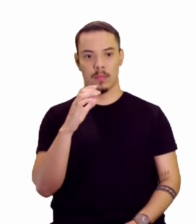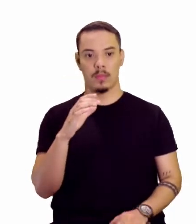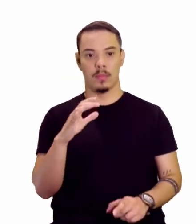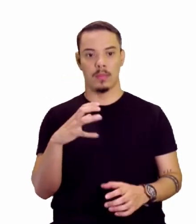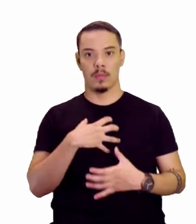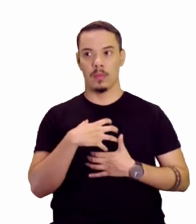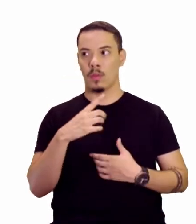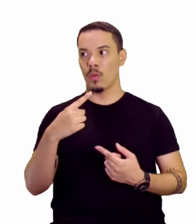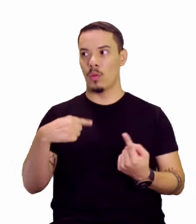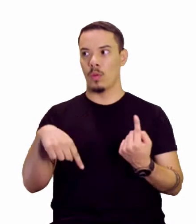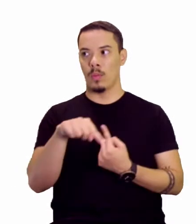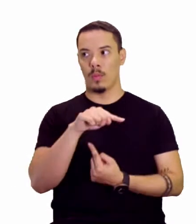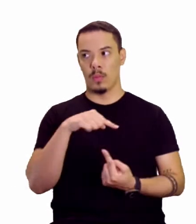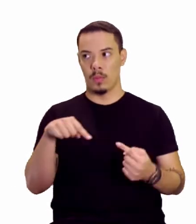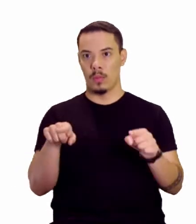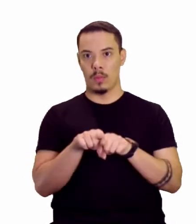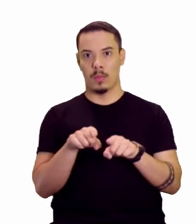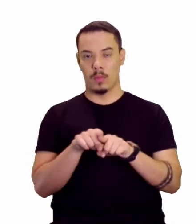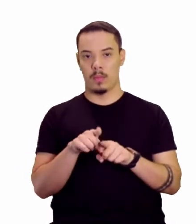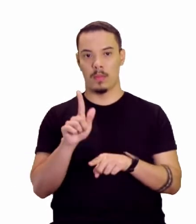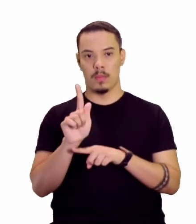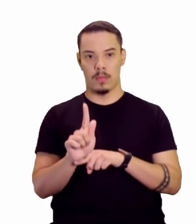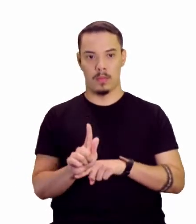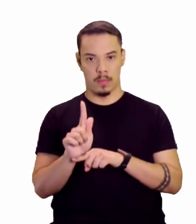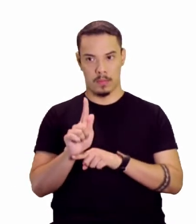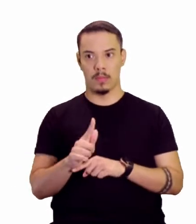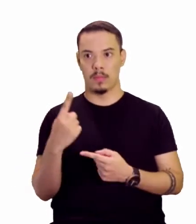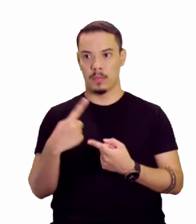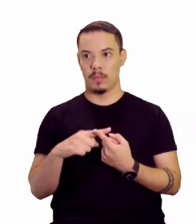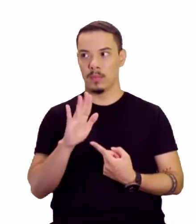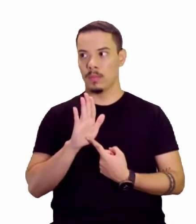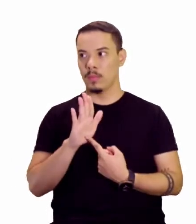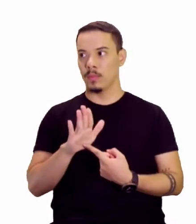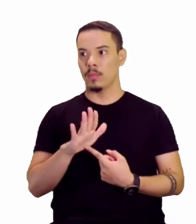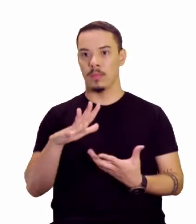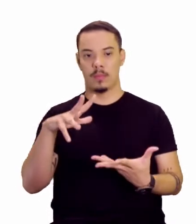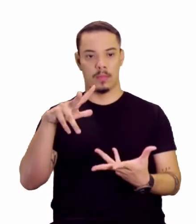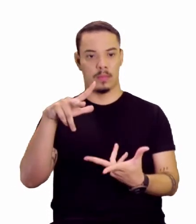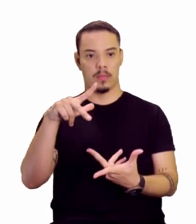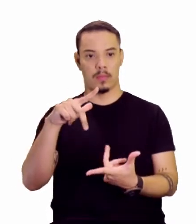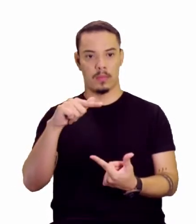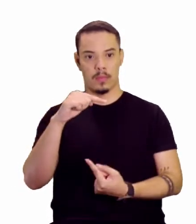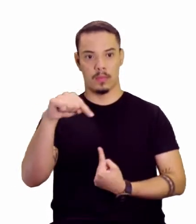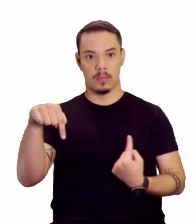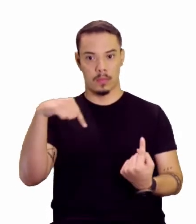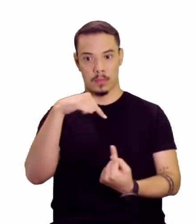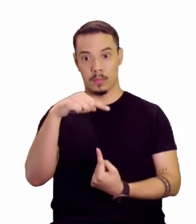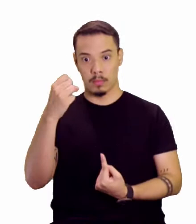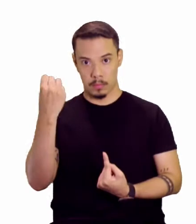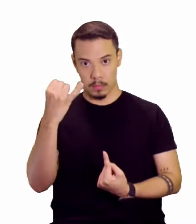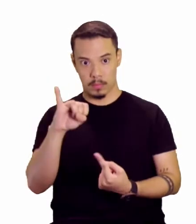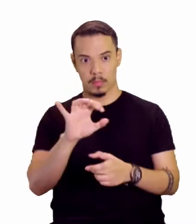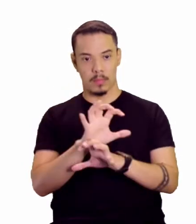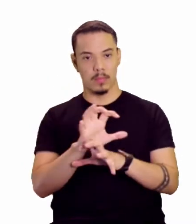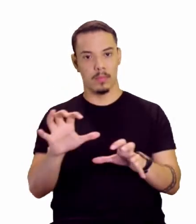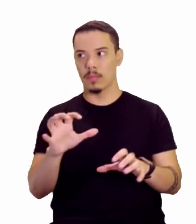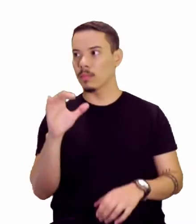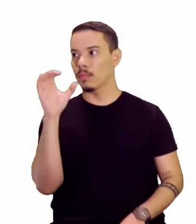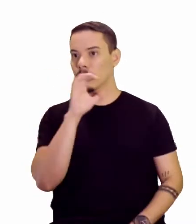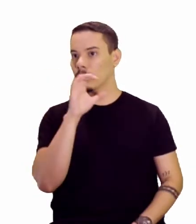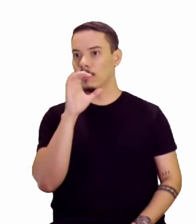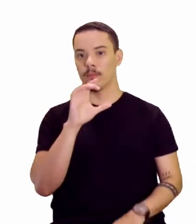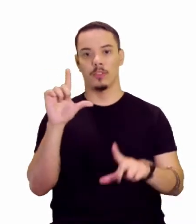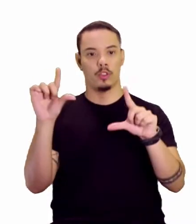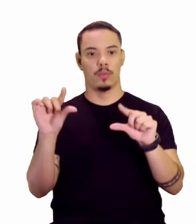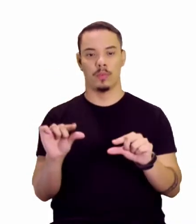gravidade, né? Porque a aceleração da gravidade é apontando para o centro da Terra e vertical. Se ele for vertical para cima, a velocidade vai estar